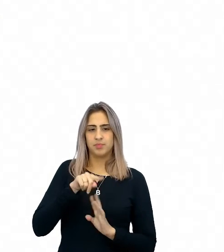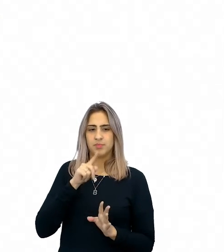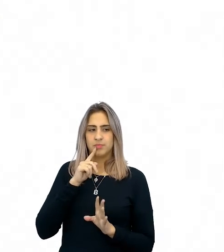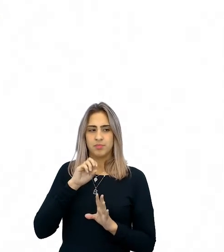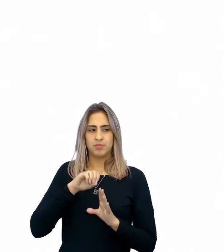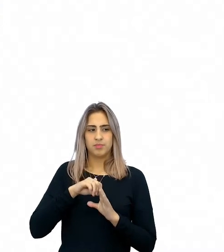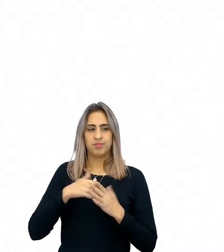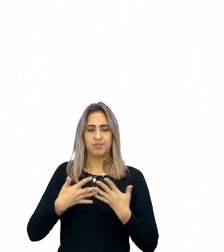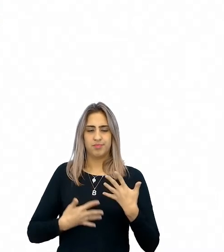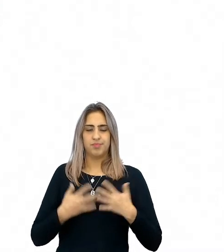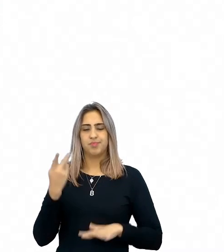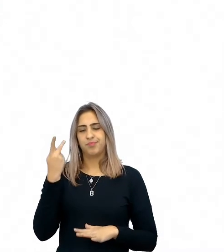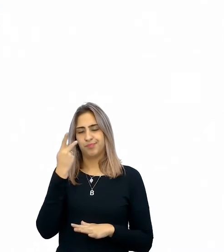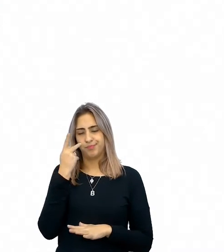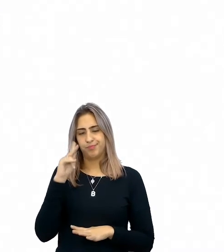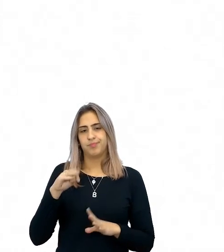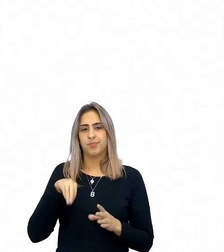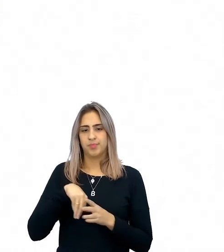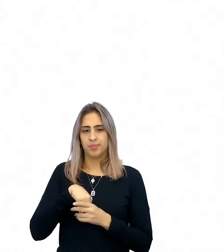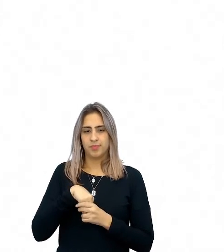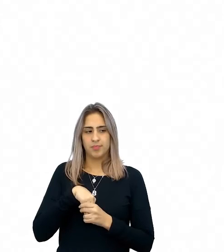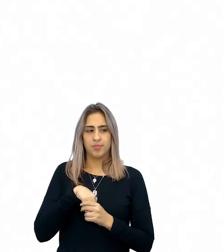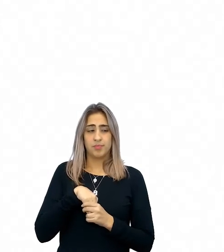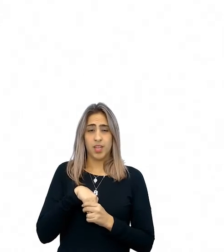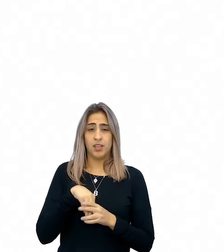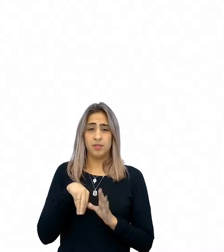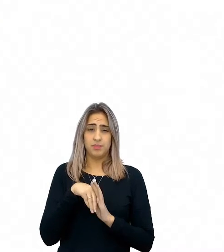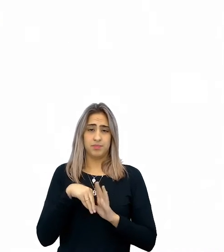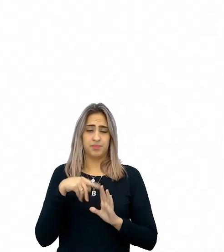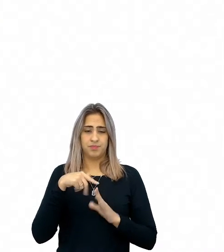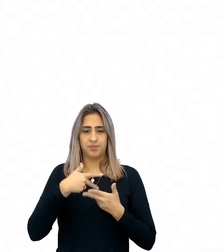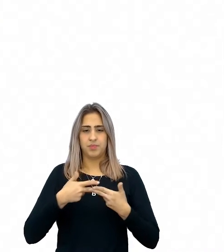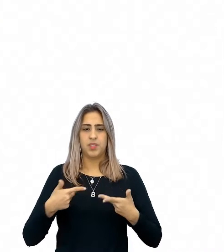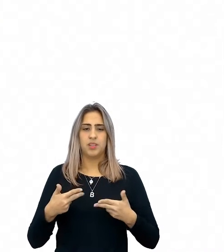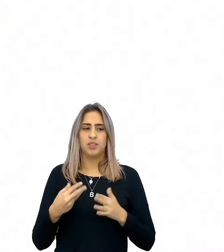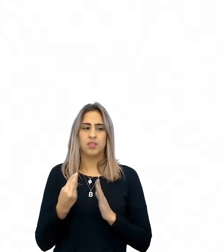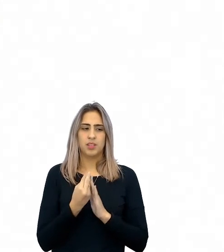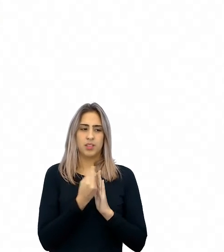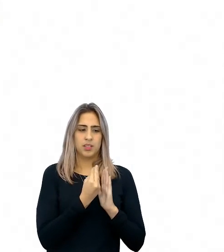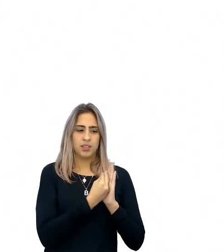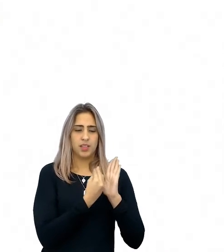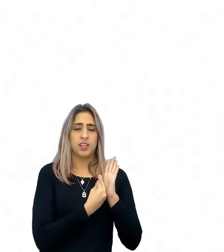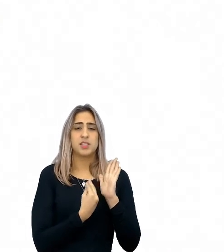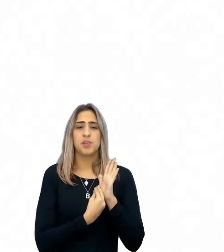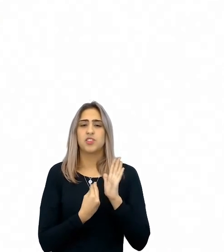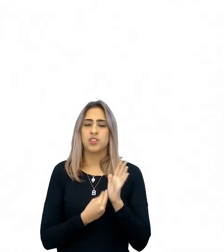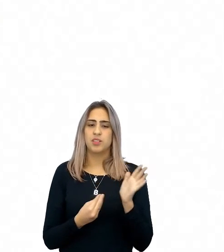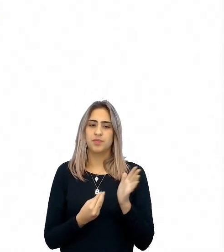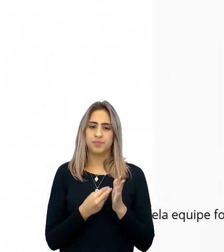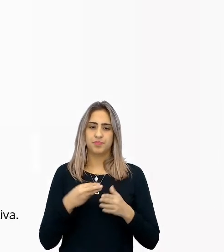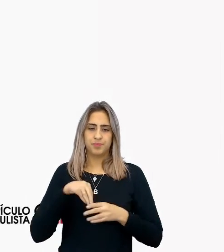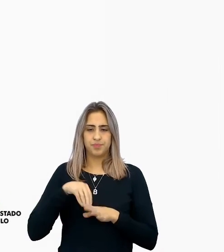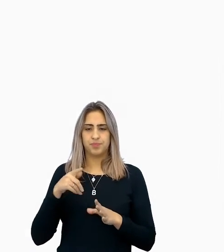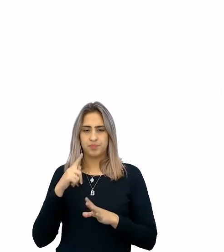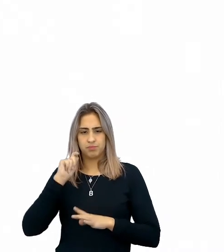de arame para cercar cada plantação e quanto de arame ele vai gastar para cercar as 3